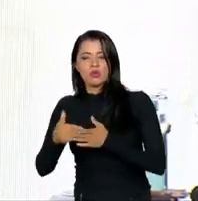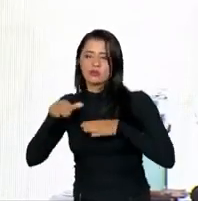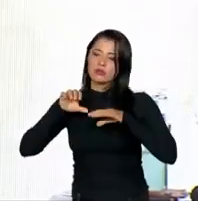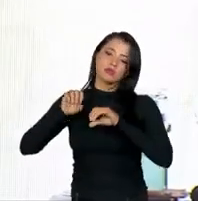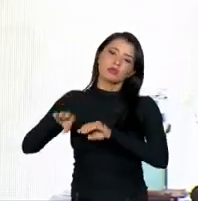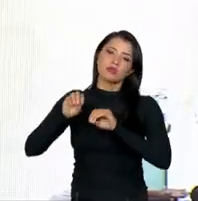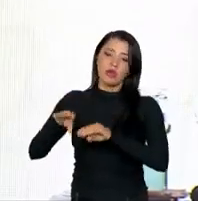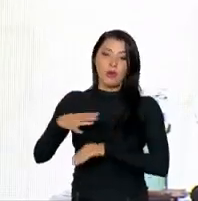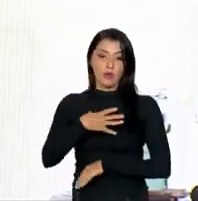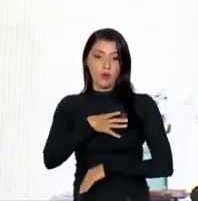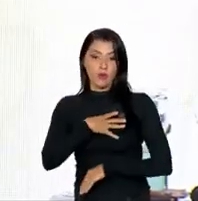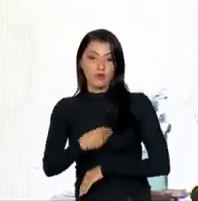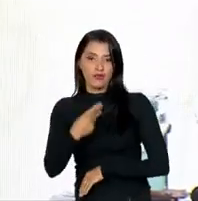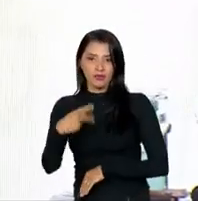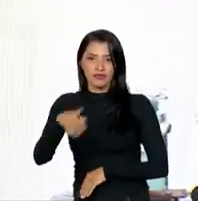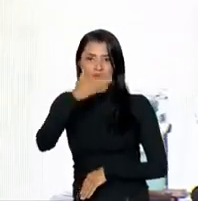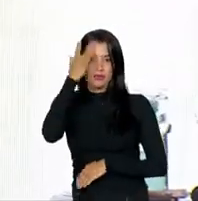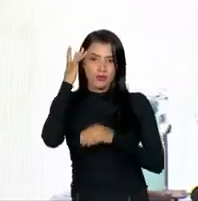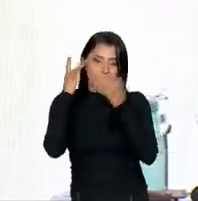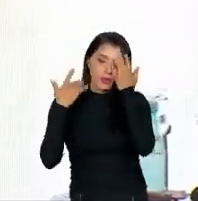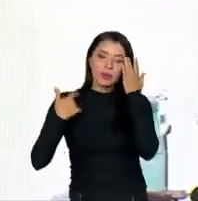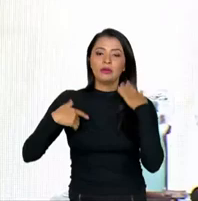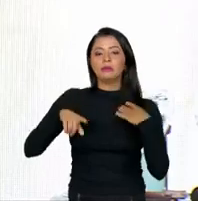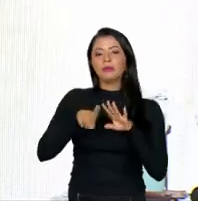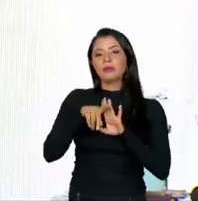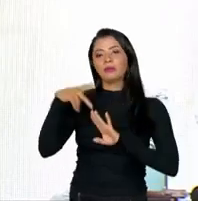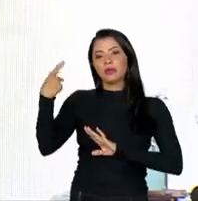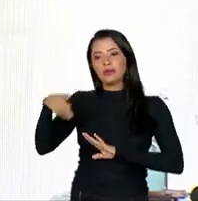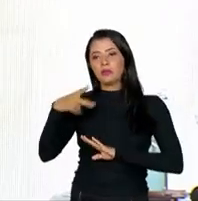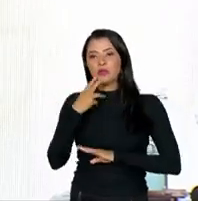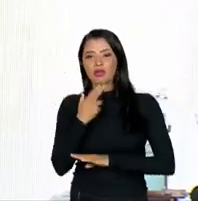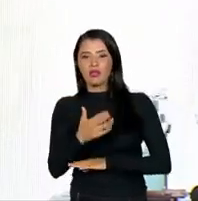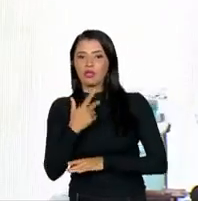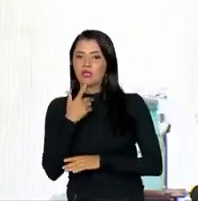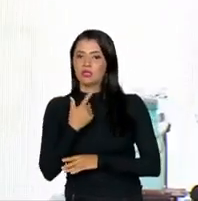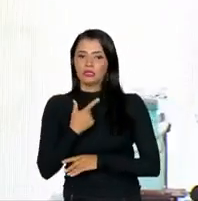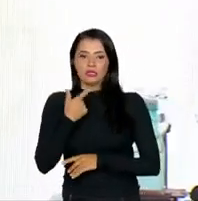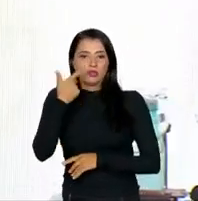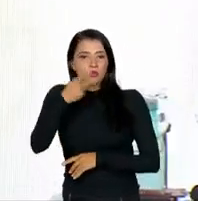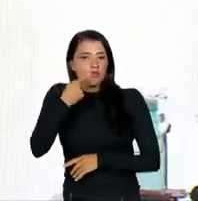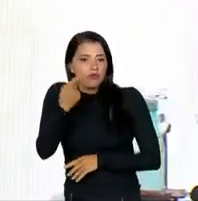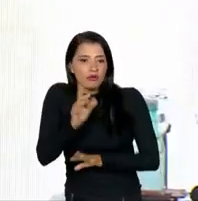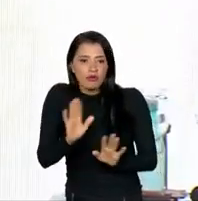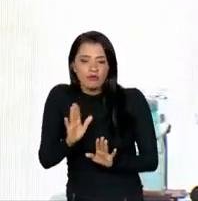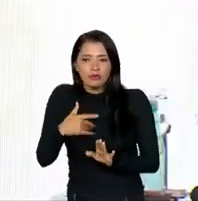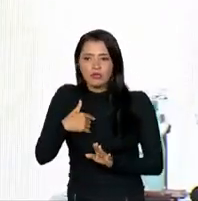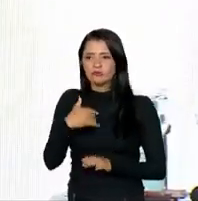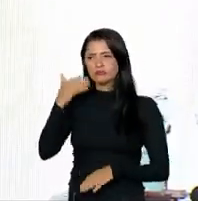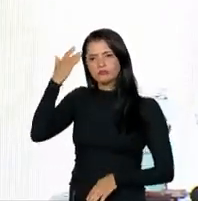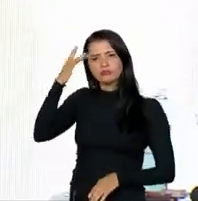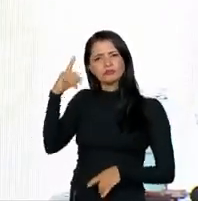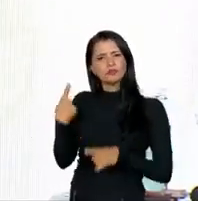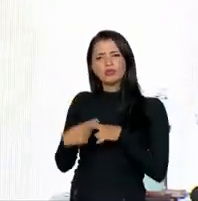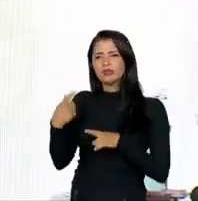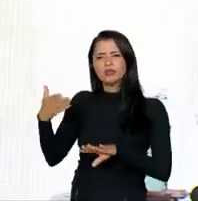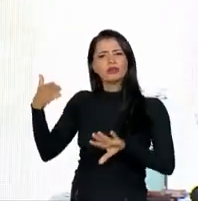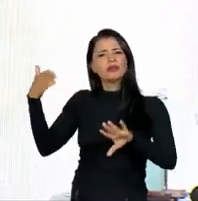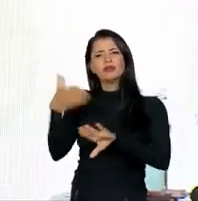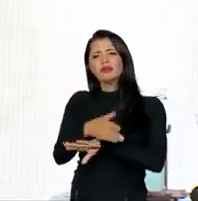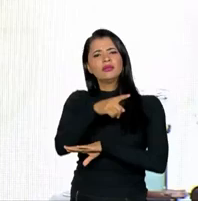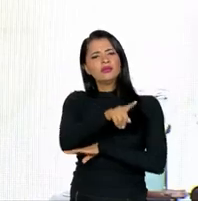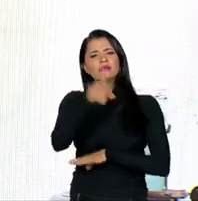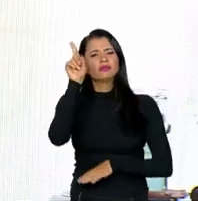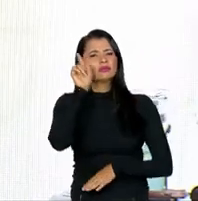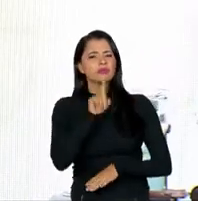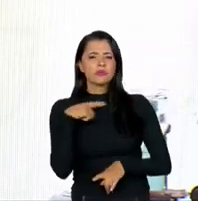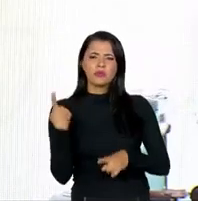os filhos dessas pessoas e também para eles, porque não falavam inglês na época. E eu não entendia por que eles tanto queriam ir